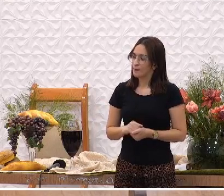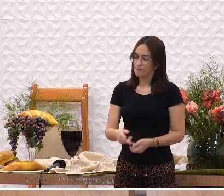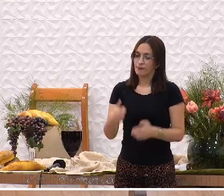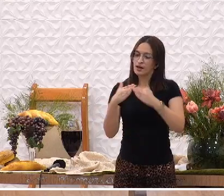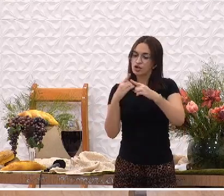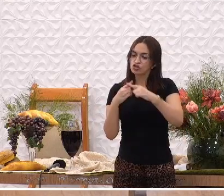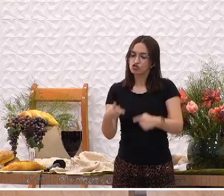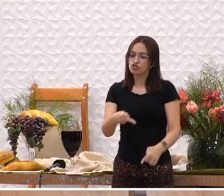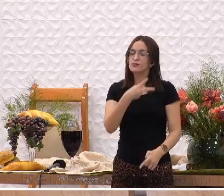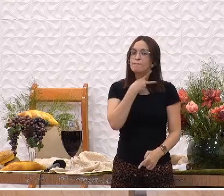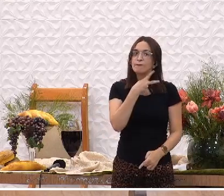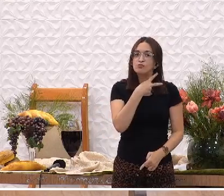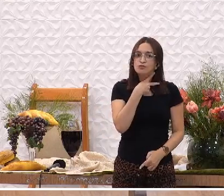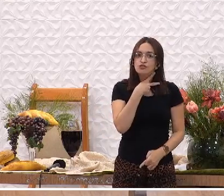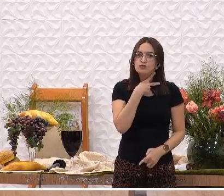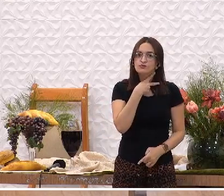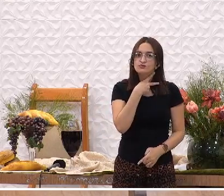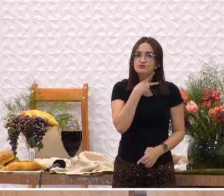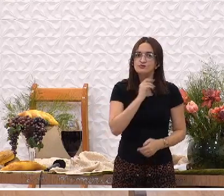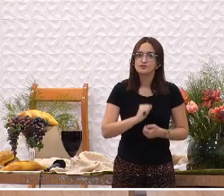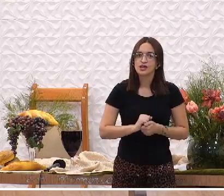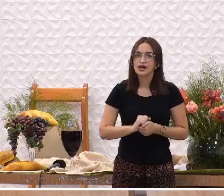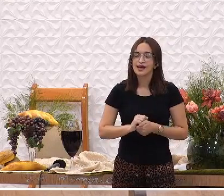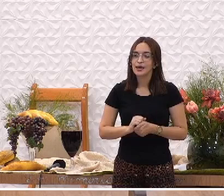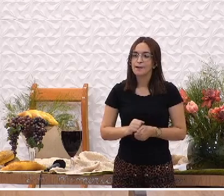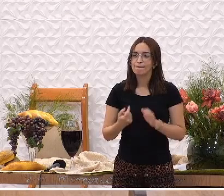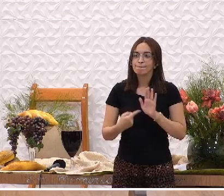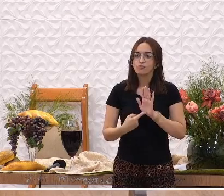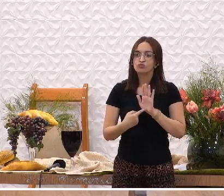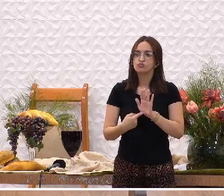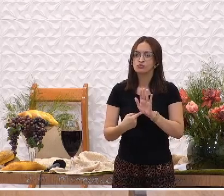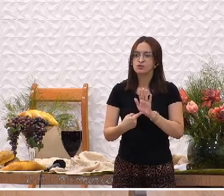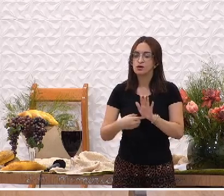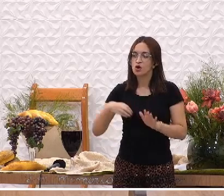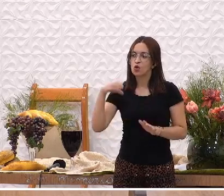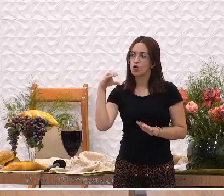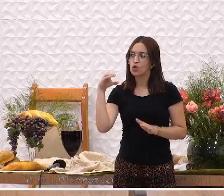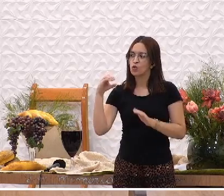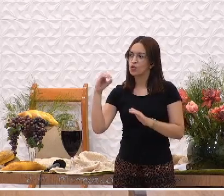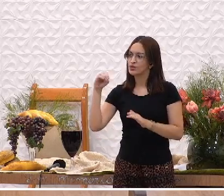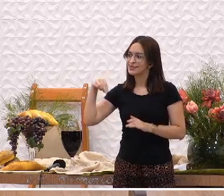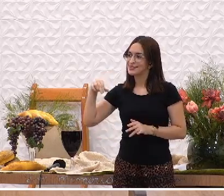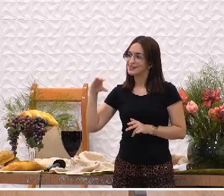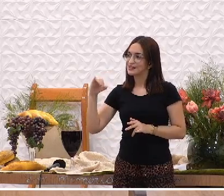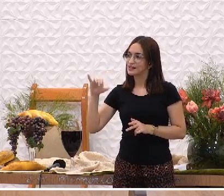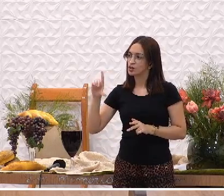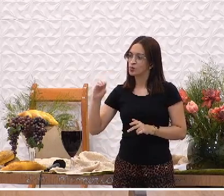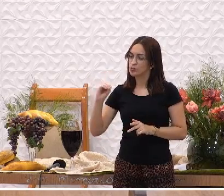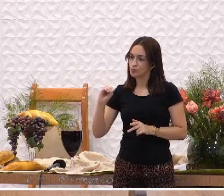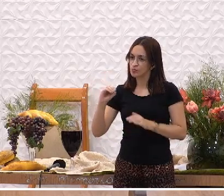representada pelo Supremo Concílio. Todas as igrejas que pertencem à IPB também, elas aderem à mesma confissão de